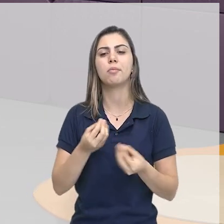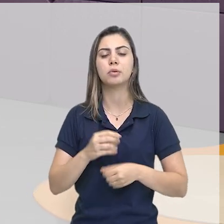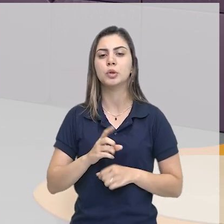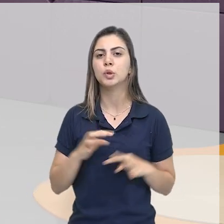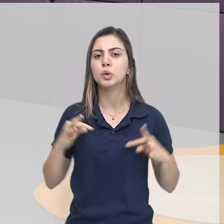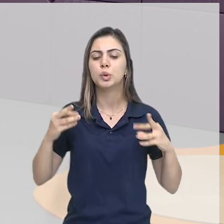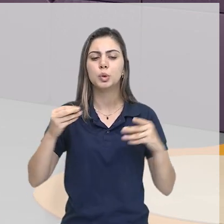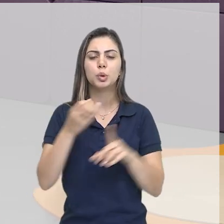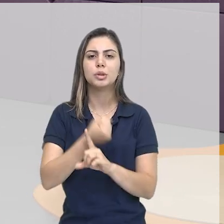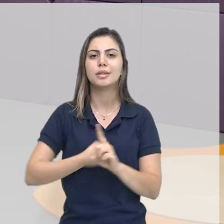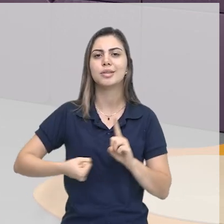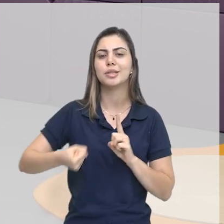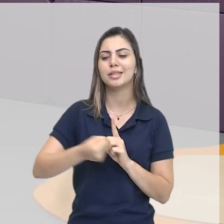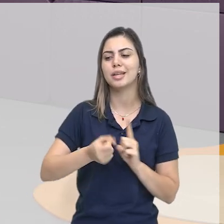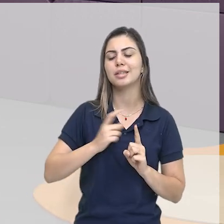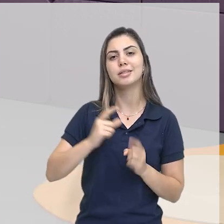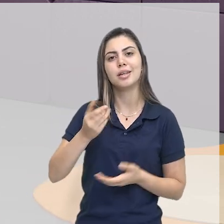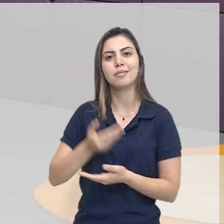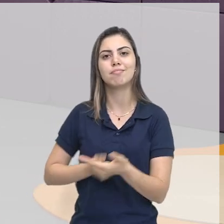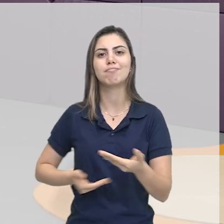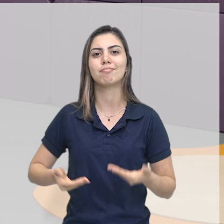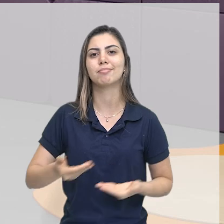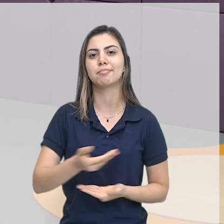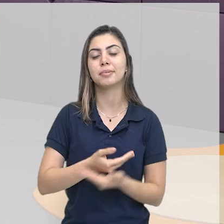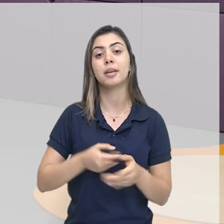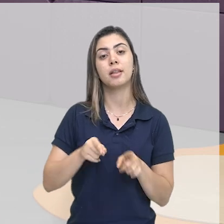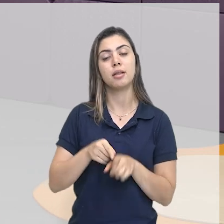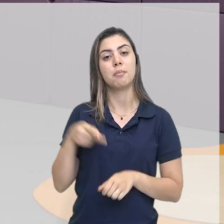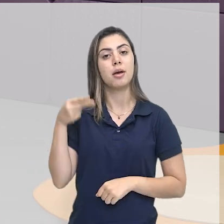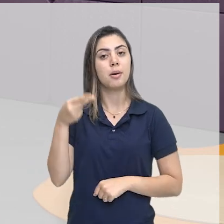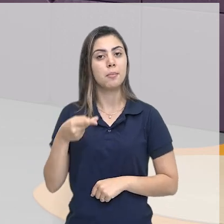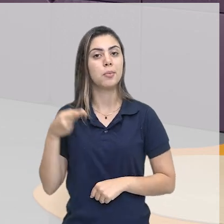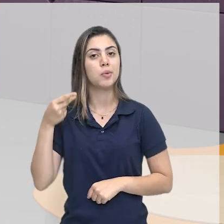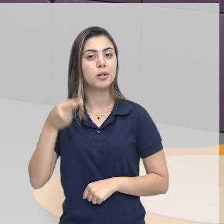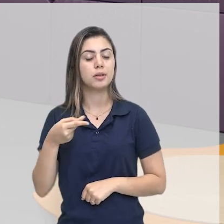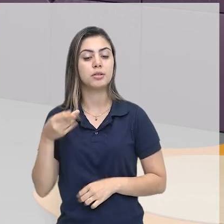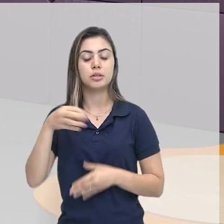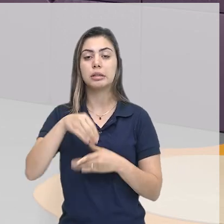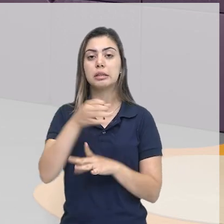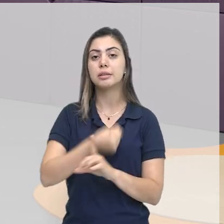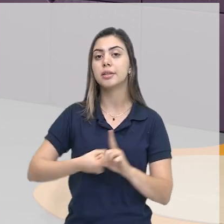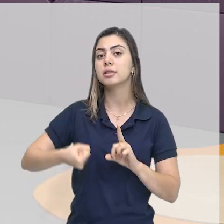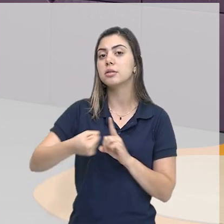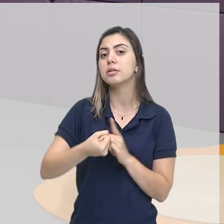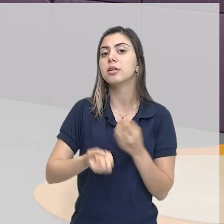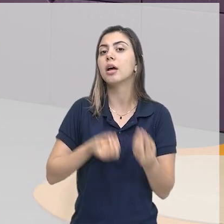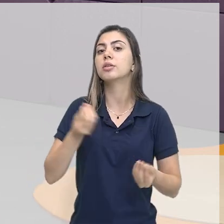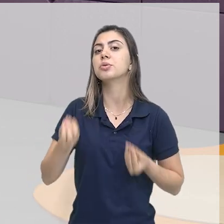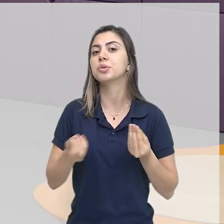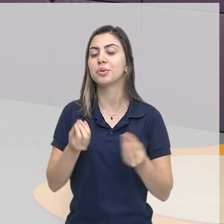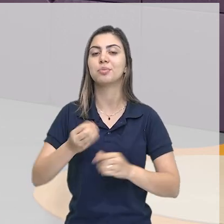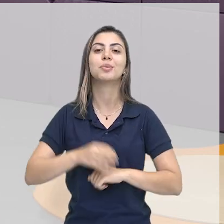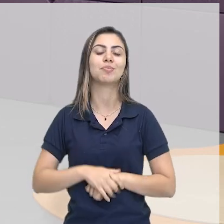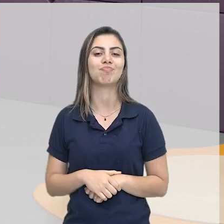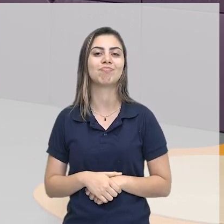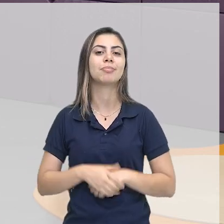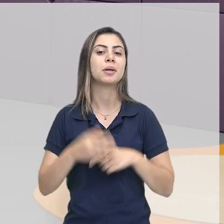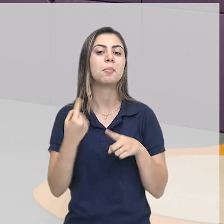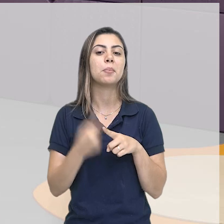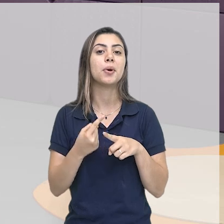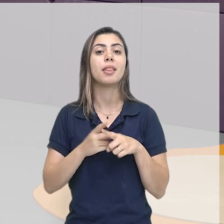conexão social, né, e política dessa sociedade era mantida através